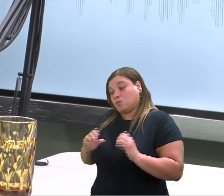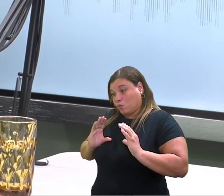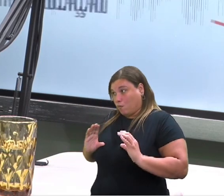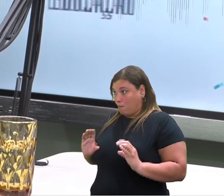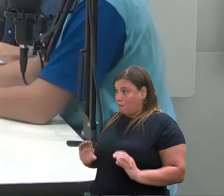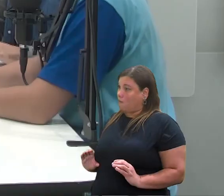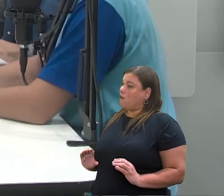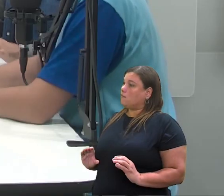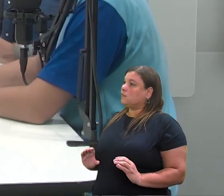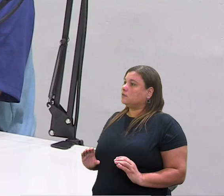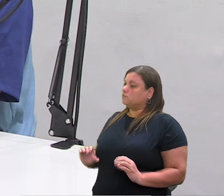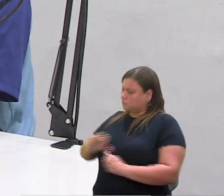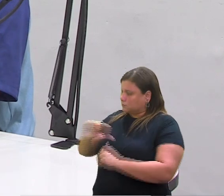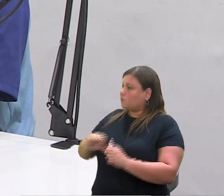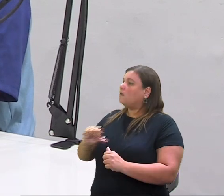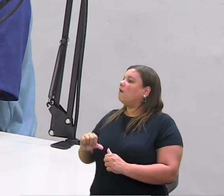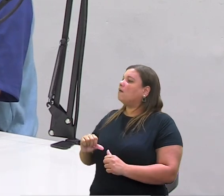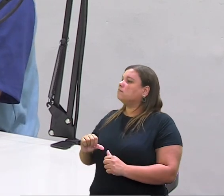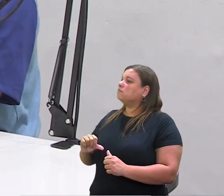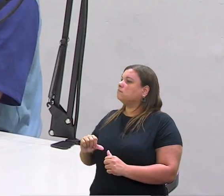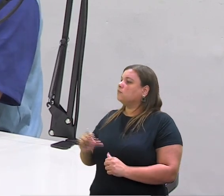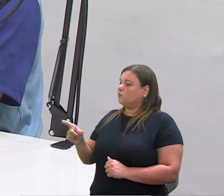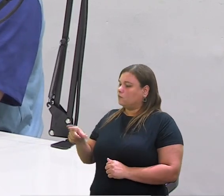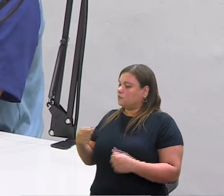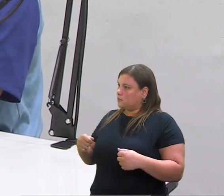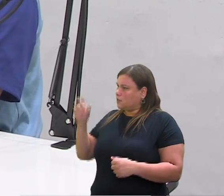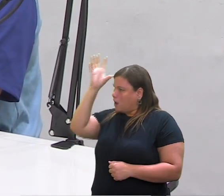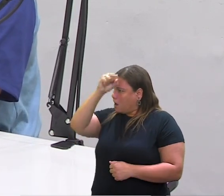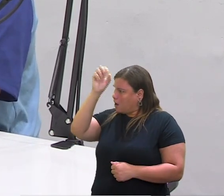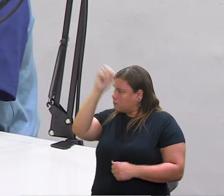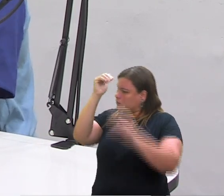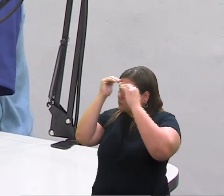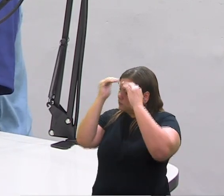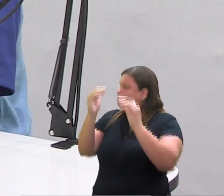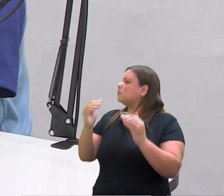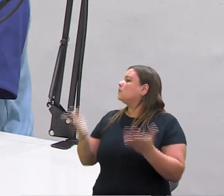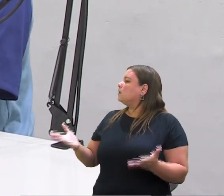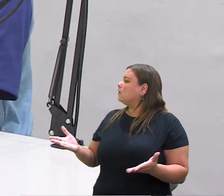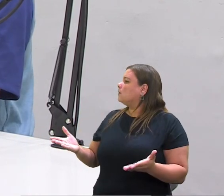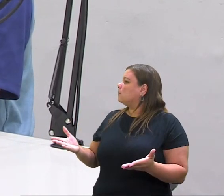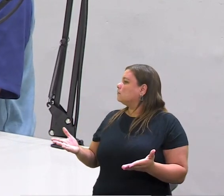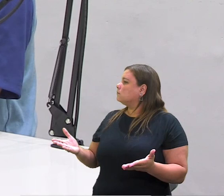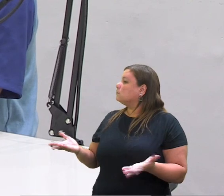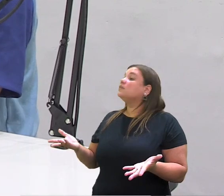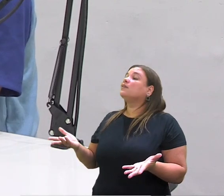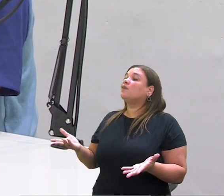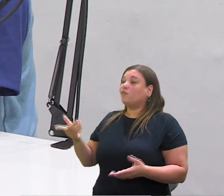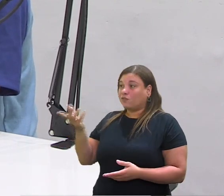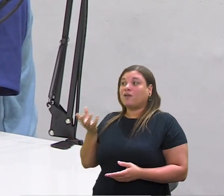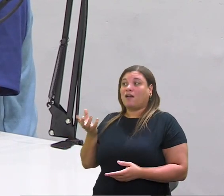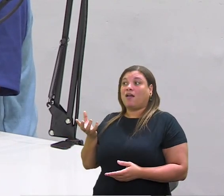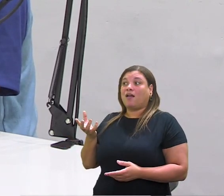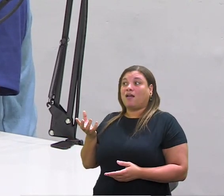policial. E quando a pessoa, ela está, né, a maioria, vamos dizer assim, com esse problema